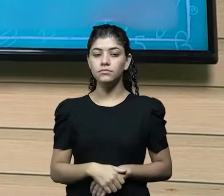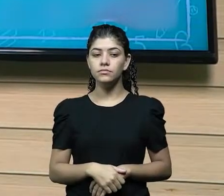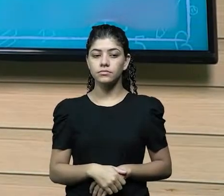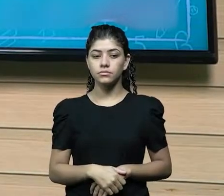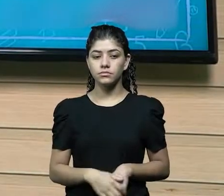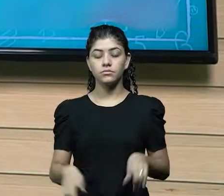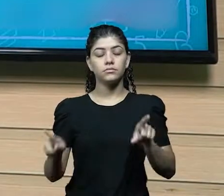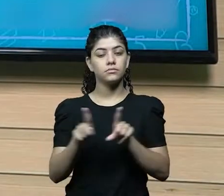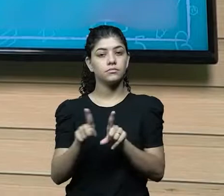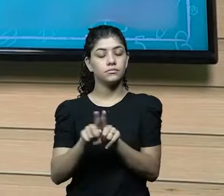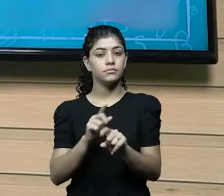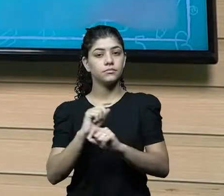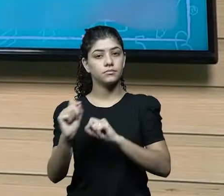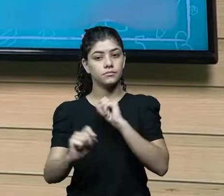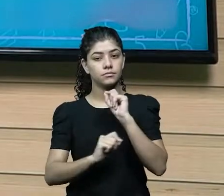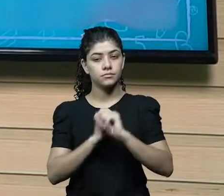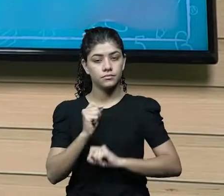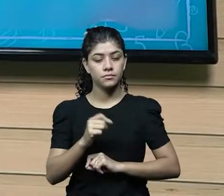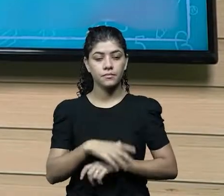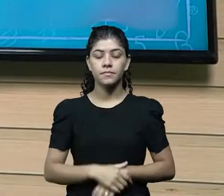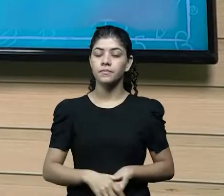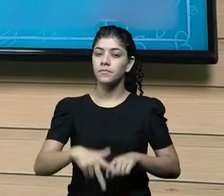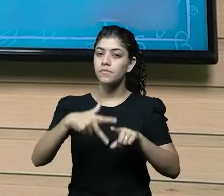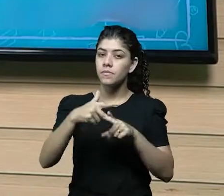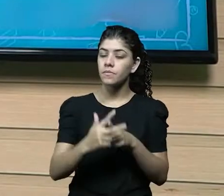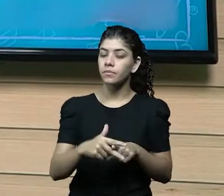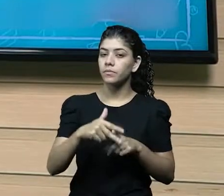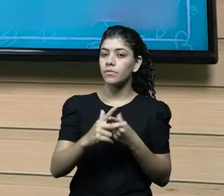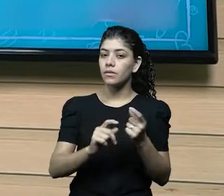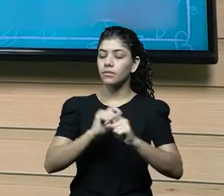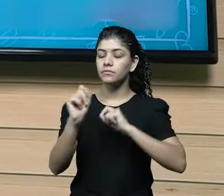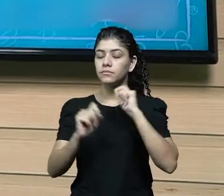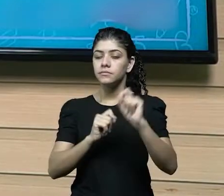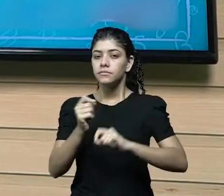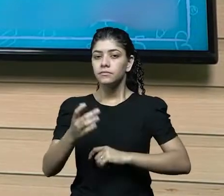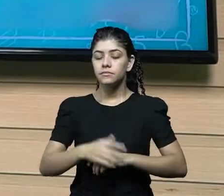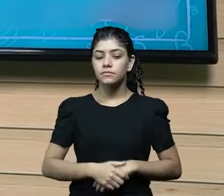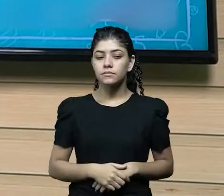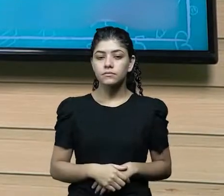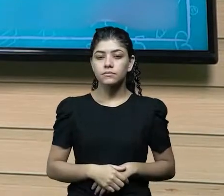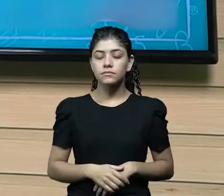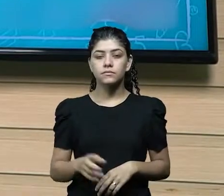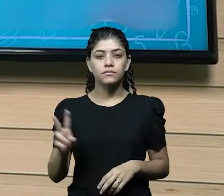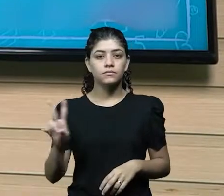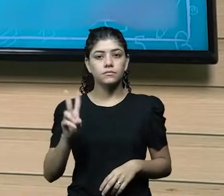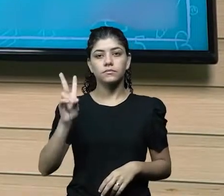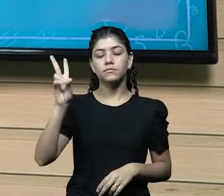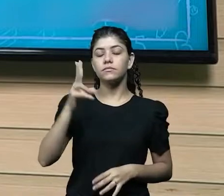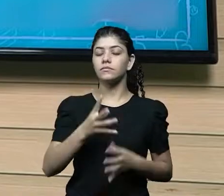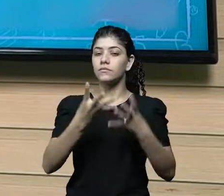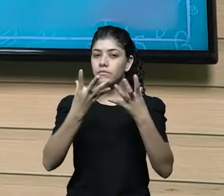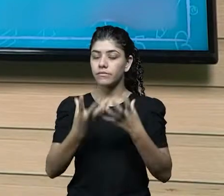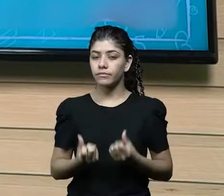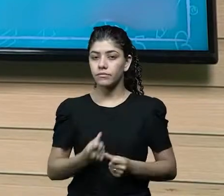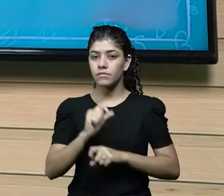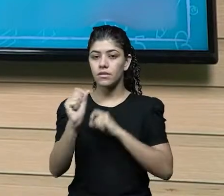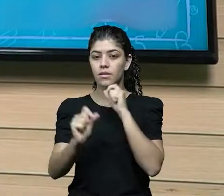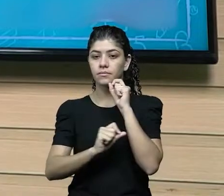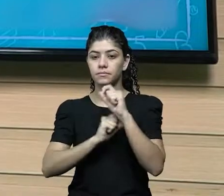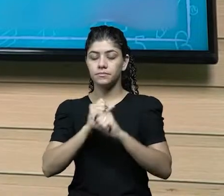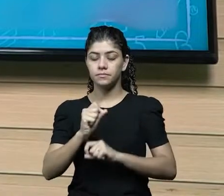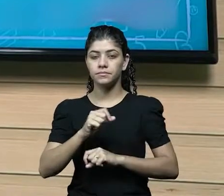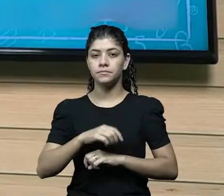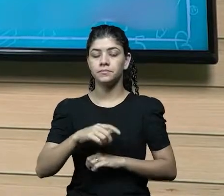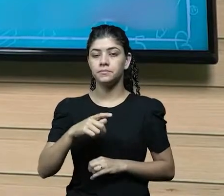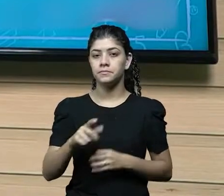e ainda os ajustes e as tolerâncias, aqueles valores que são aceitáveis na hora que a gente